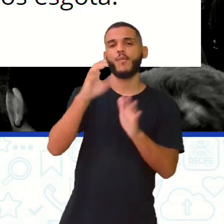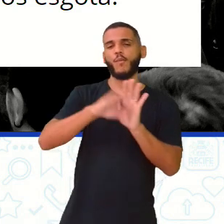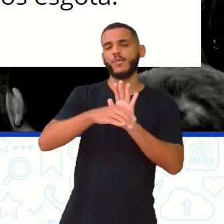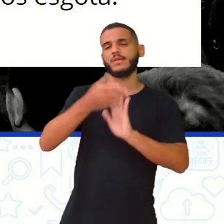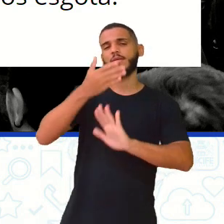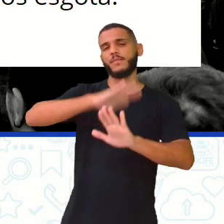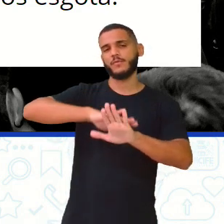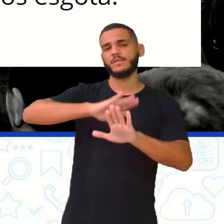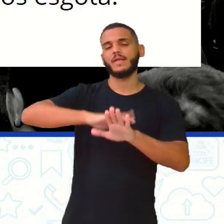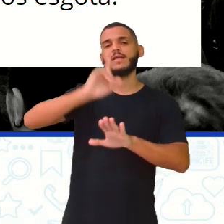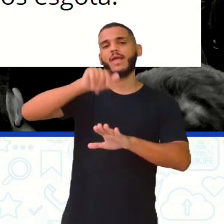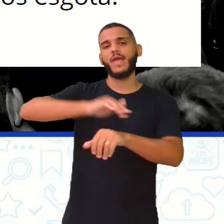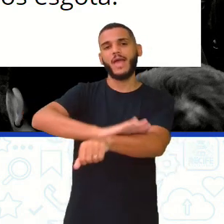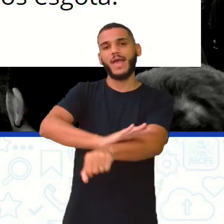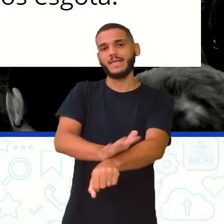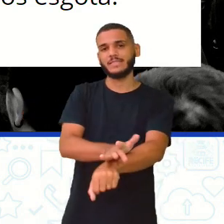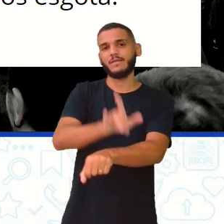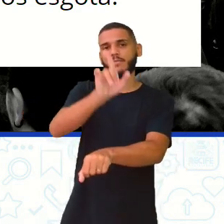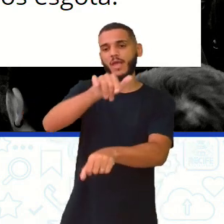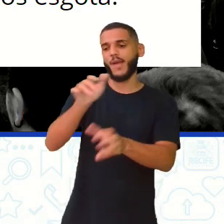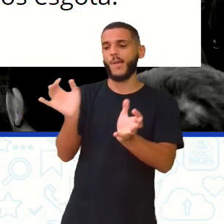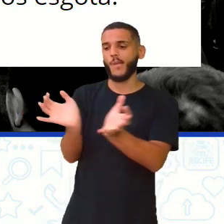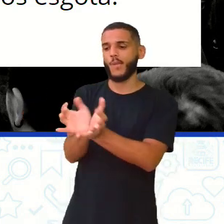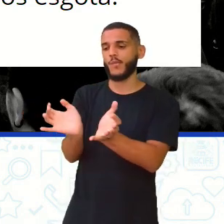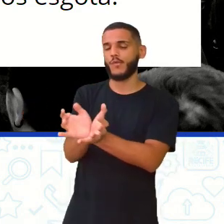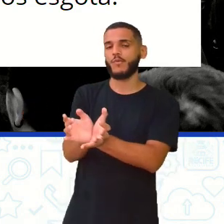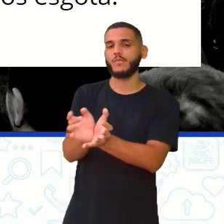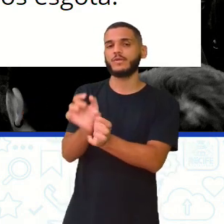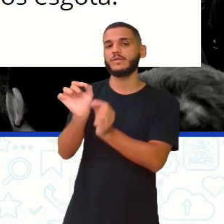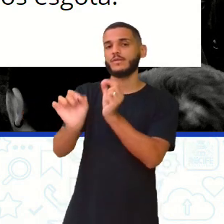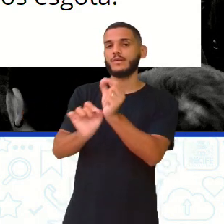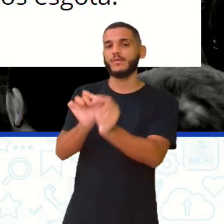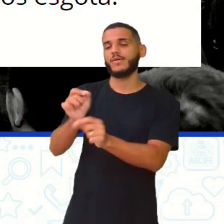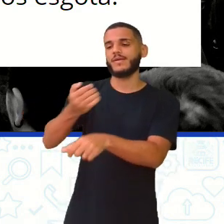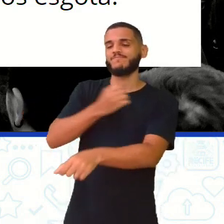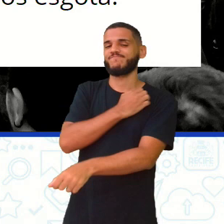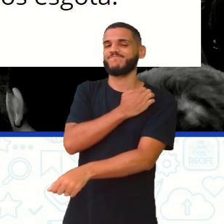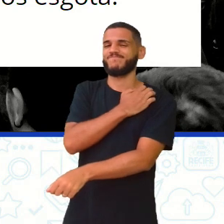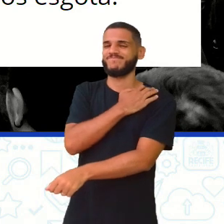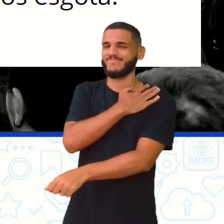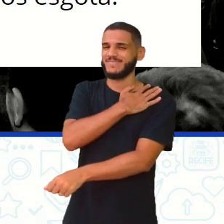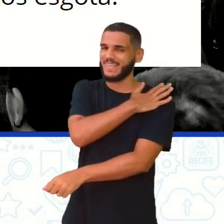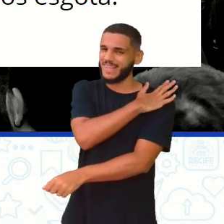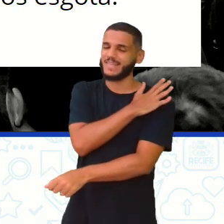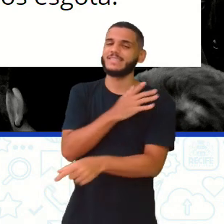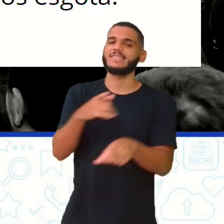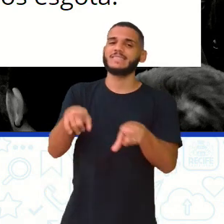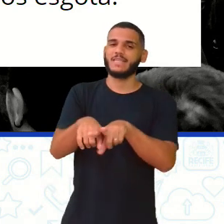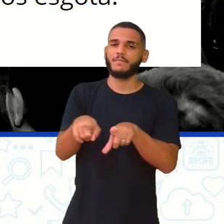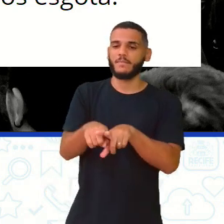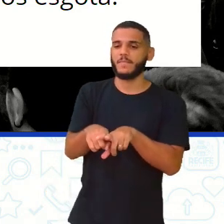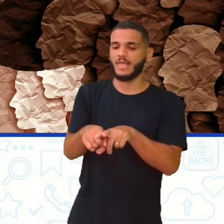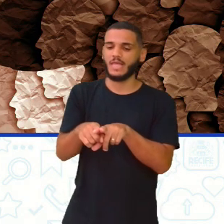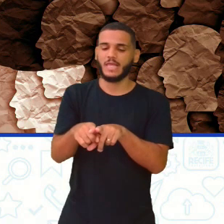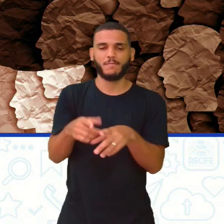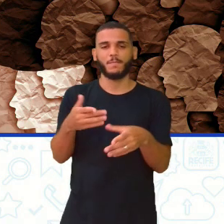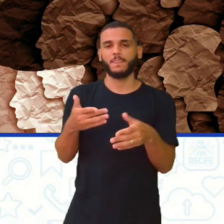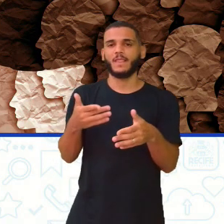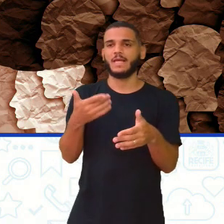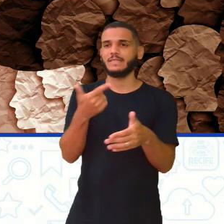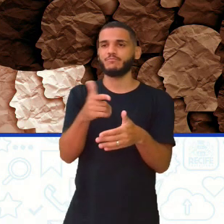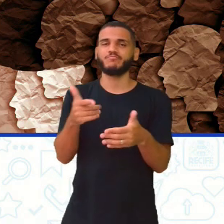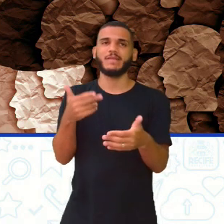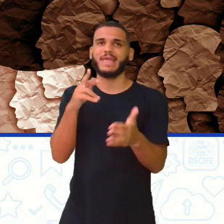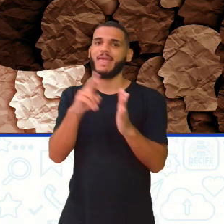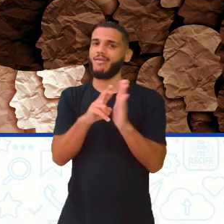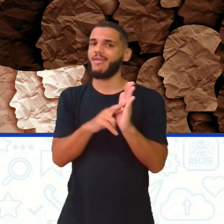o racismo está dentro dos conjuntos preconceito e discriminação, mas não se limita a eles. A